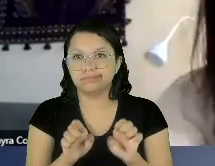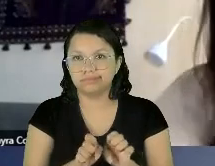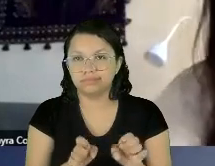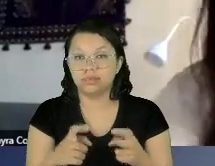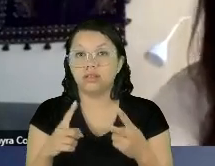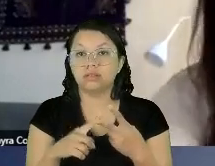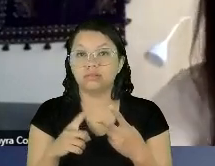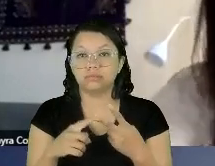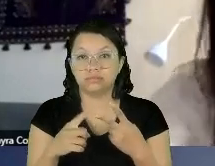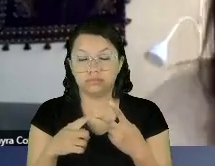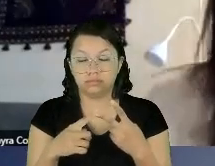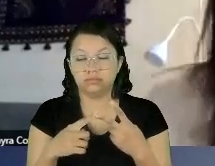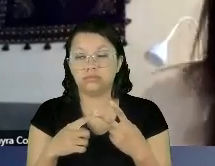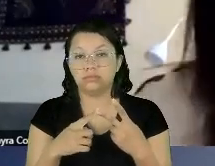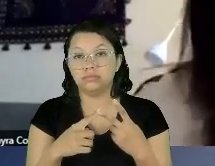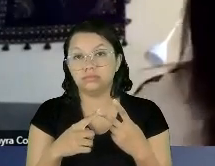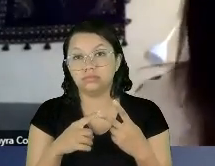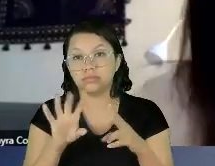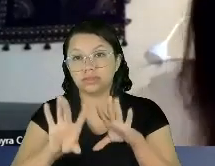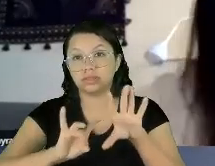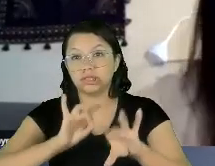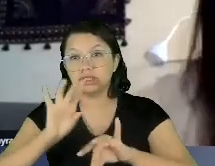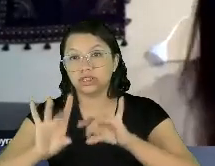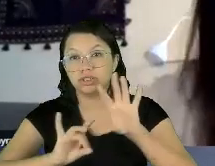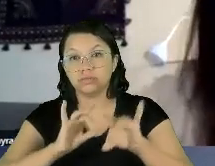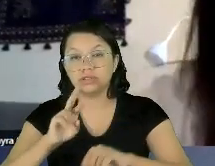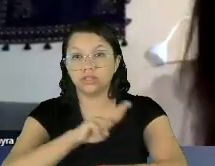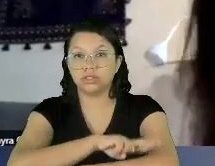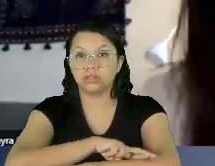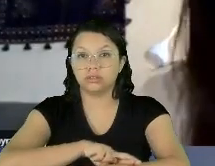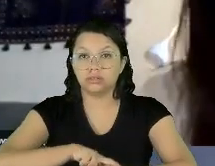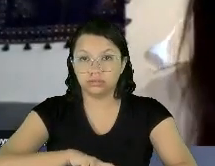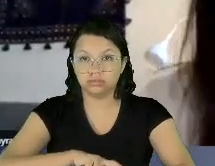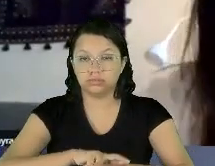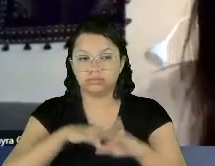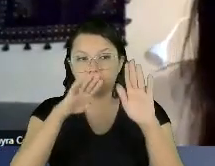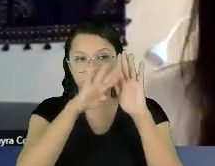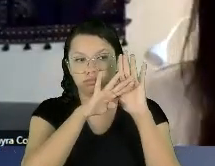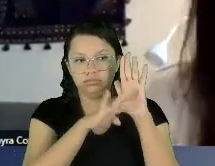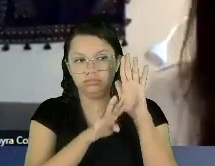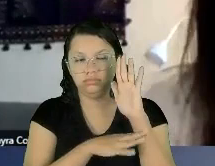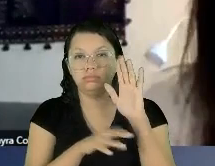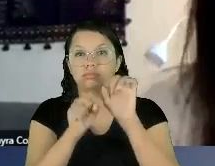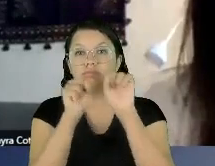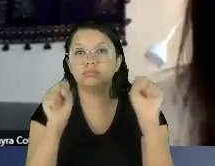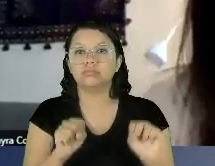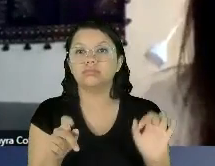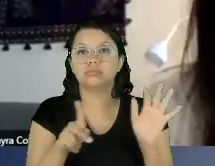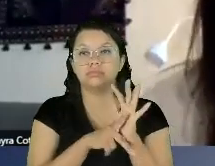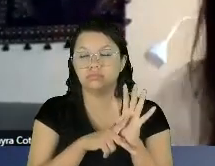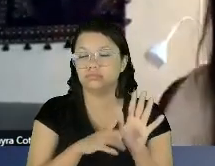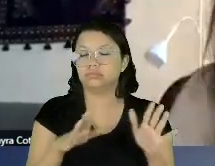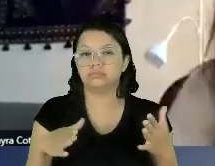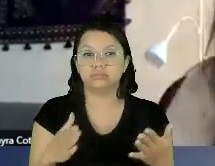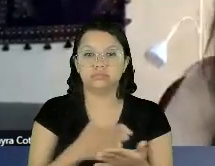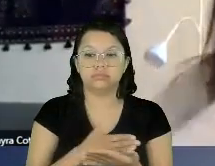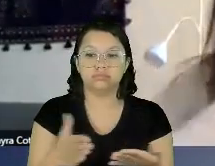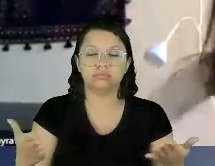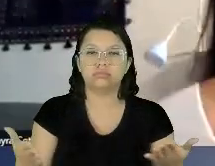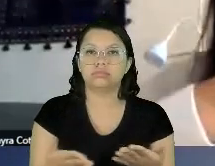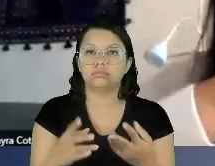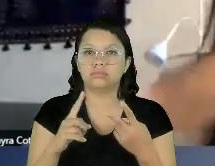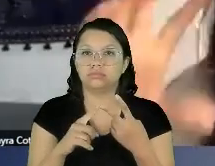estruturais. Esse é o risco 1. O risco 2 é a seletividade racial e de classe do sistema penal.